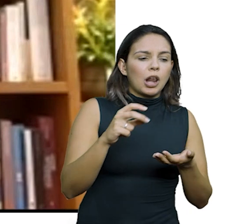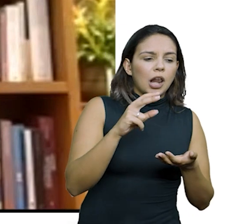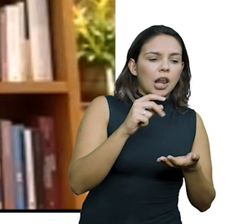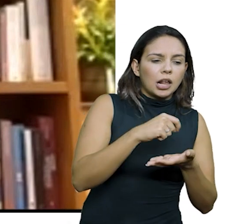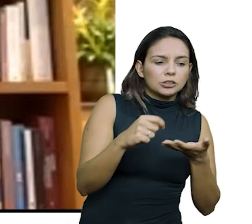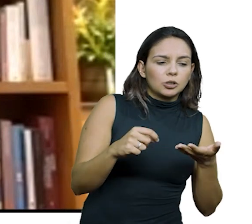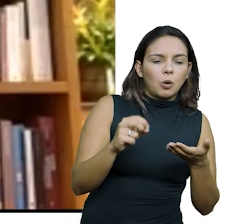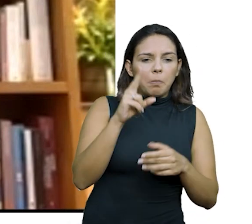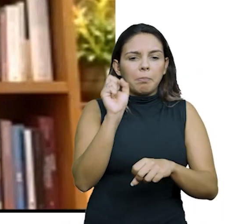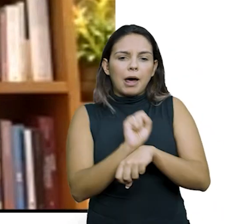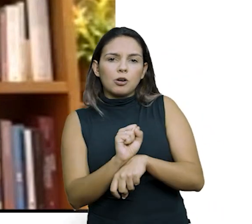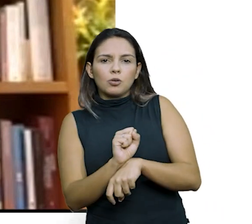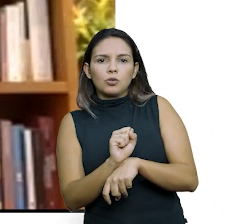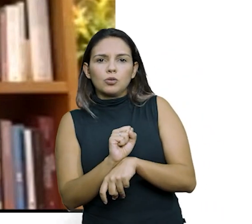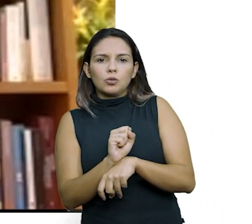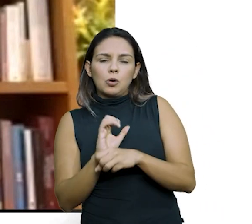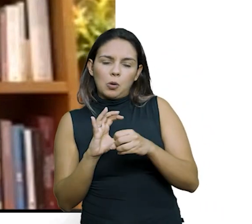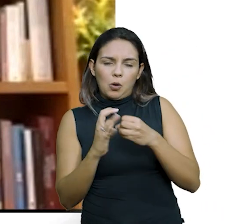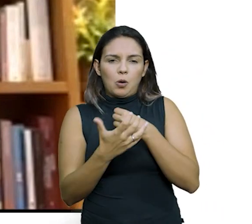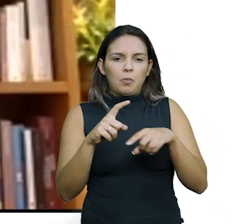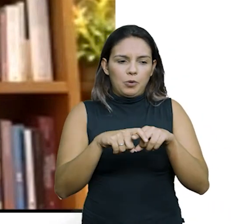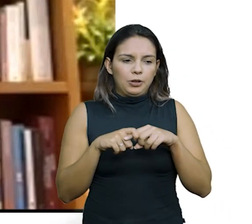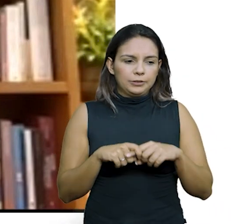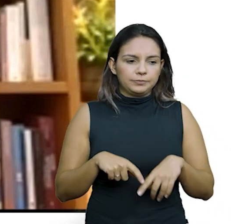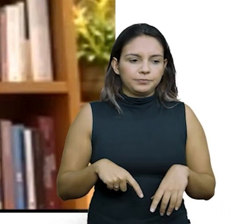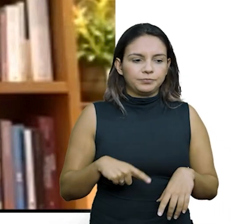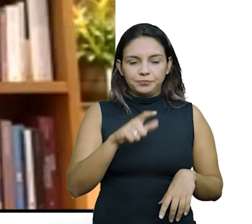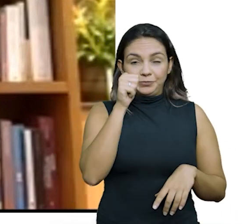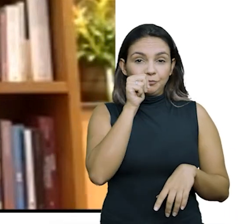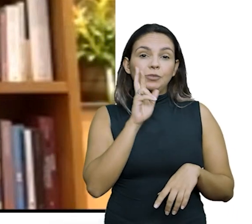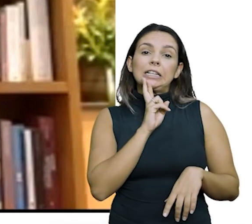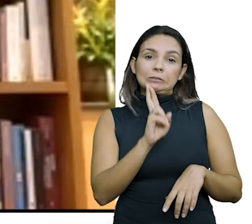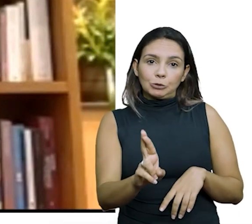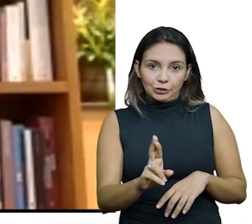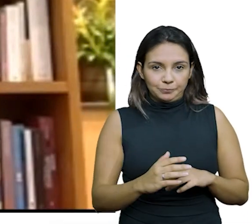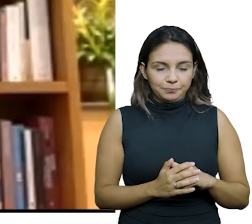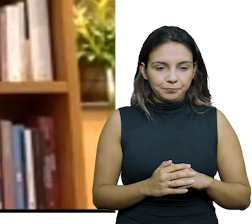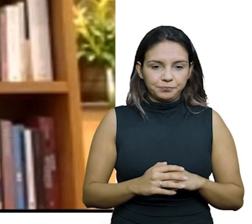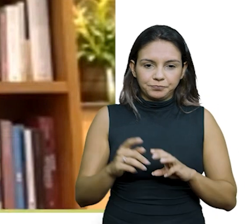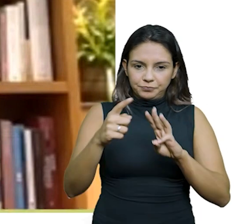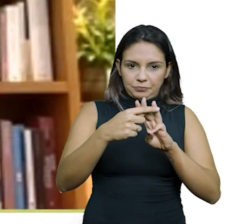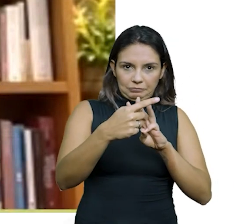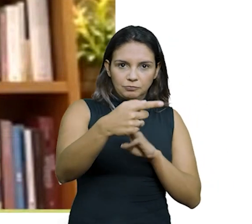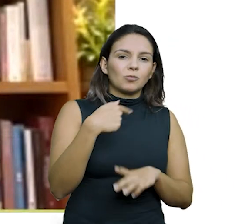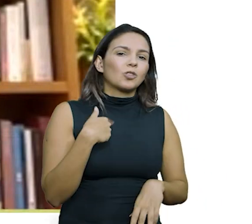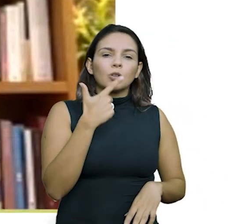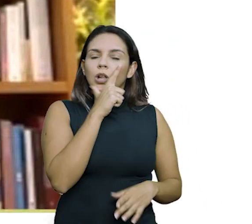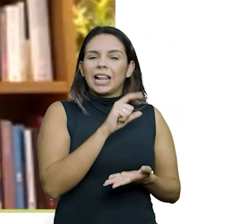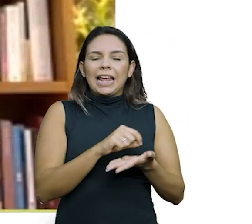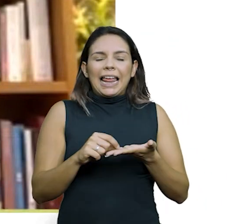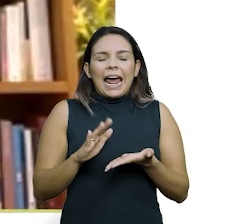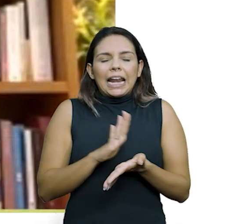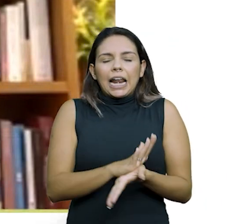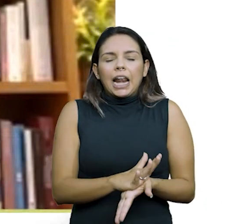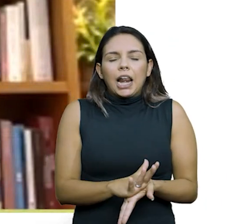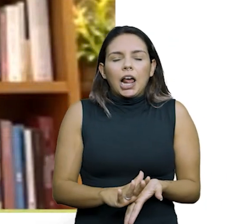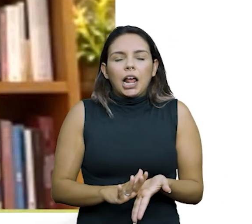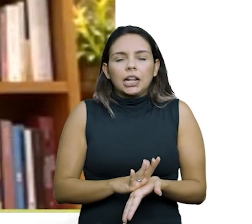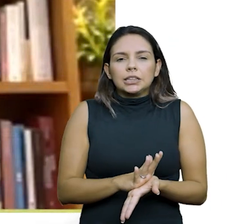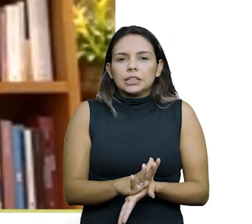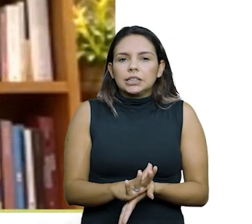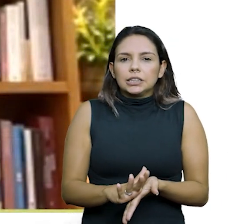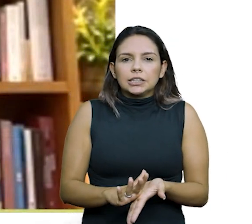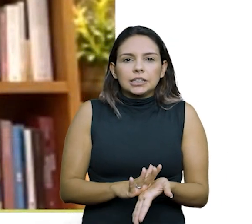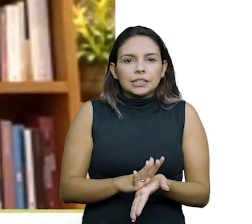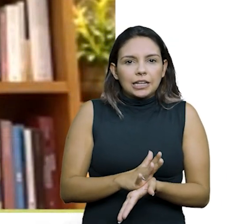ou parou o lançamento por causa da pandemia? Nossa Senhora, Afonso, eu não consigo escrever uma linha, nada.